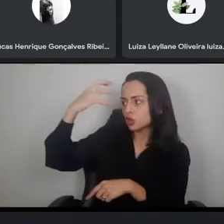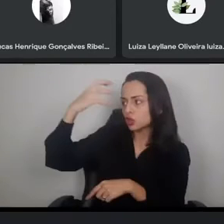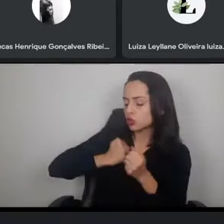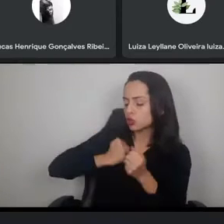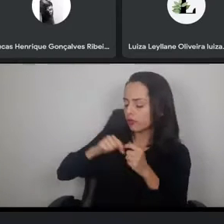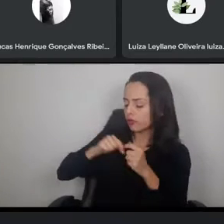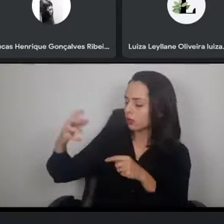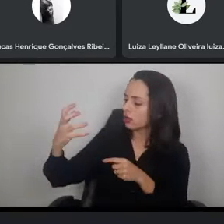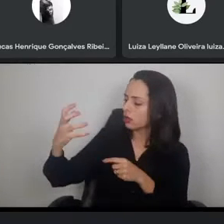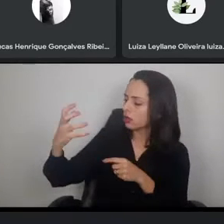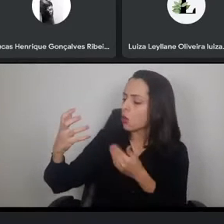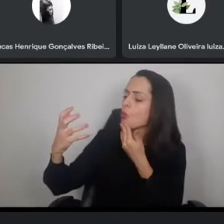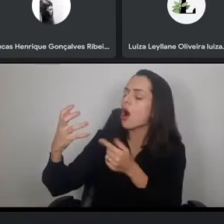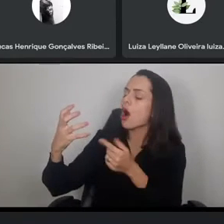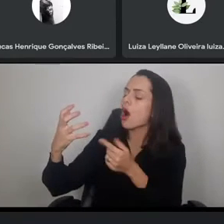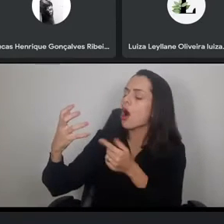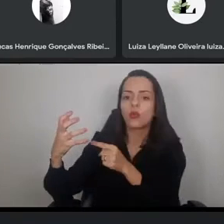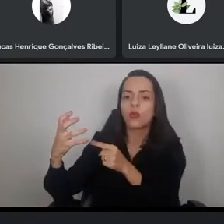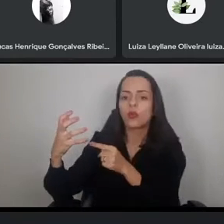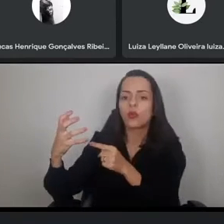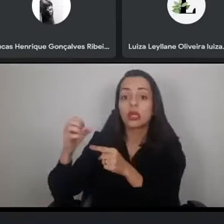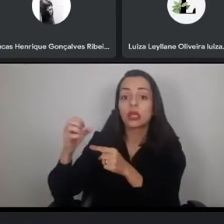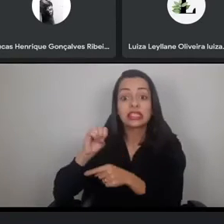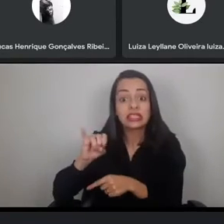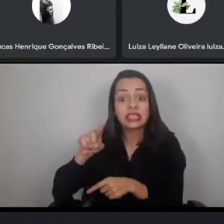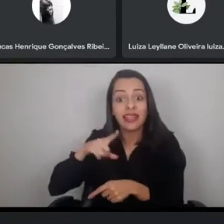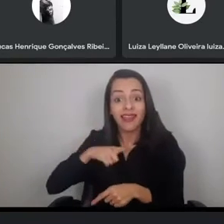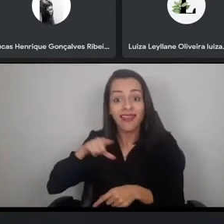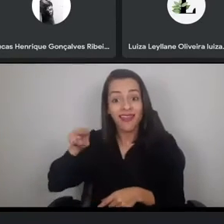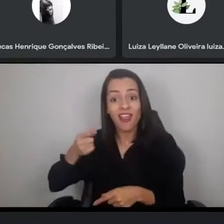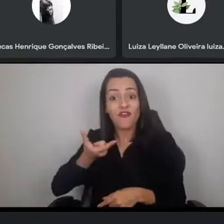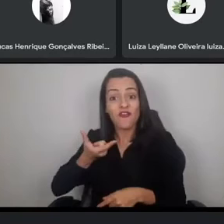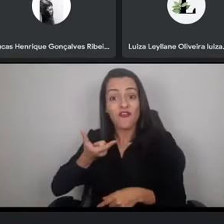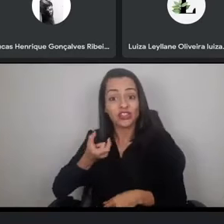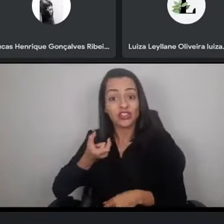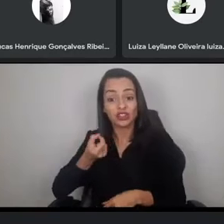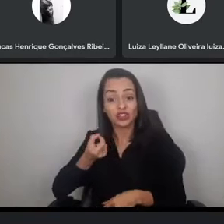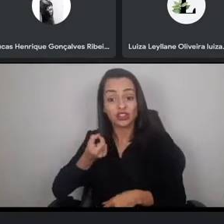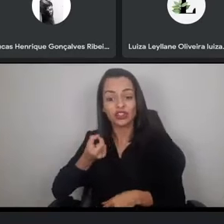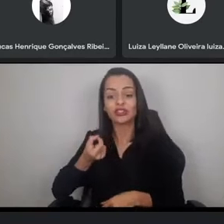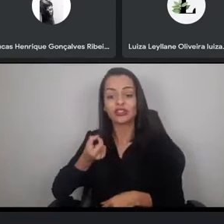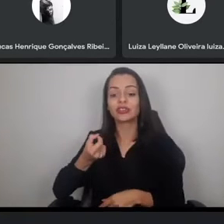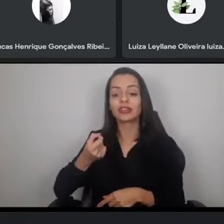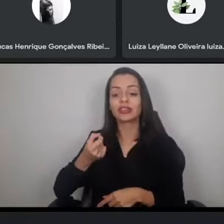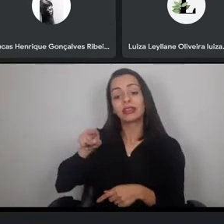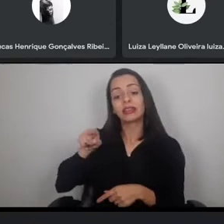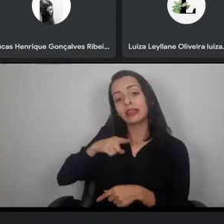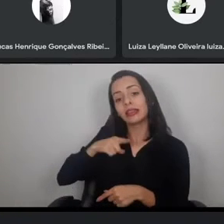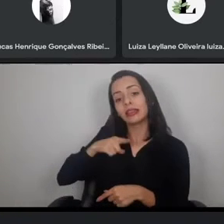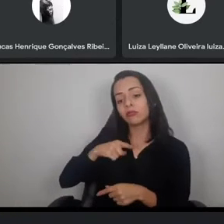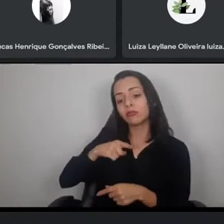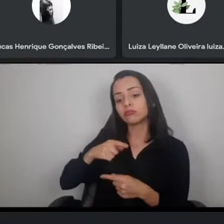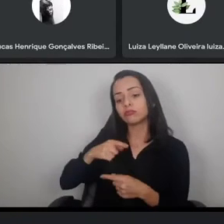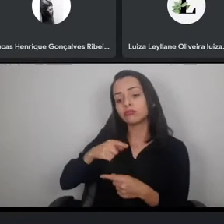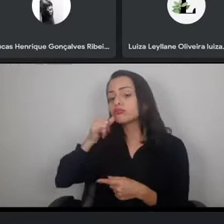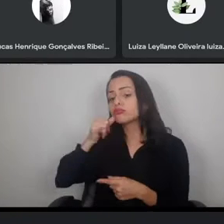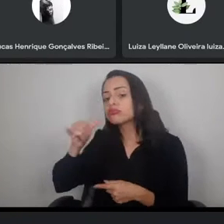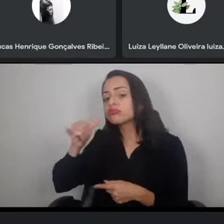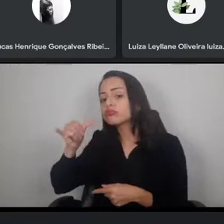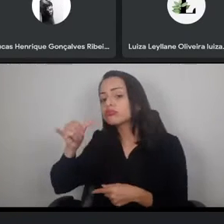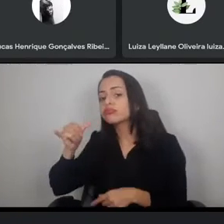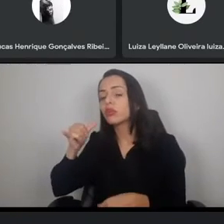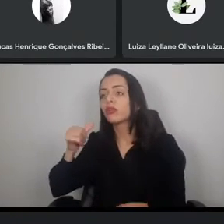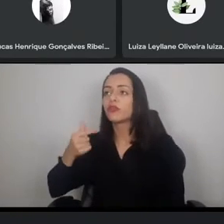uma demanda para 20 amperes, se tem uma demanda de corrente de 28 amperes,